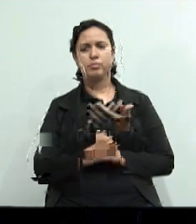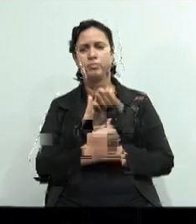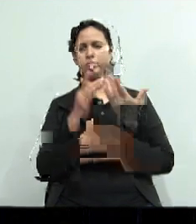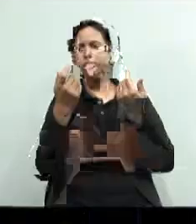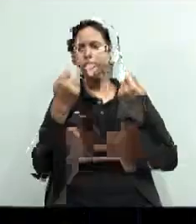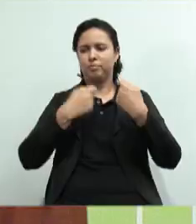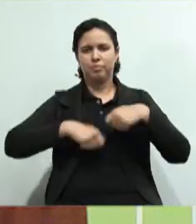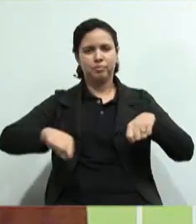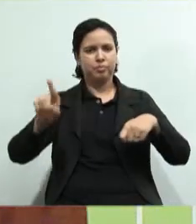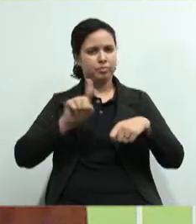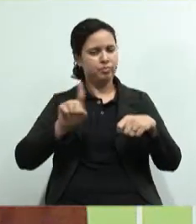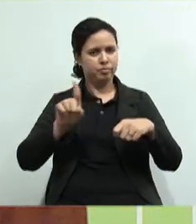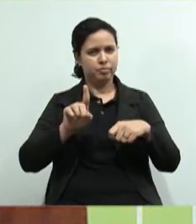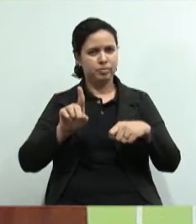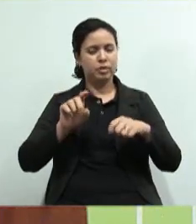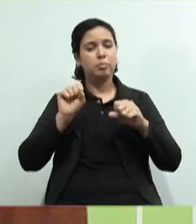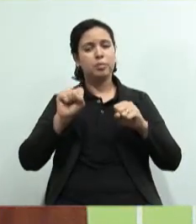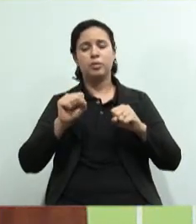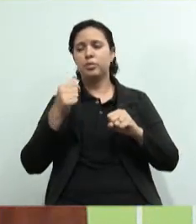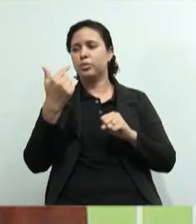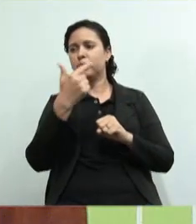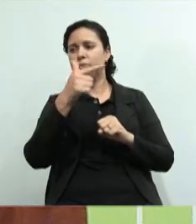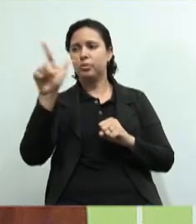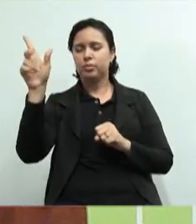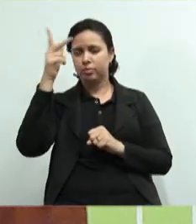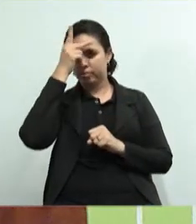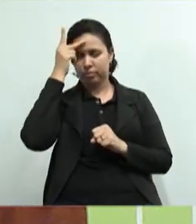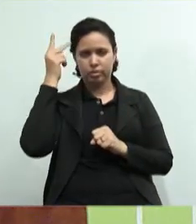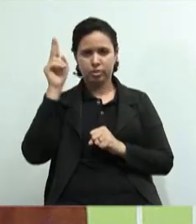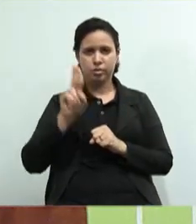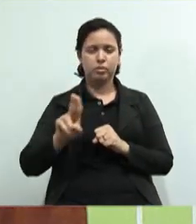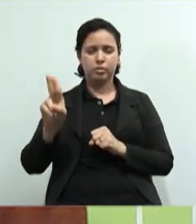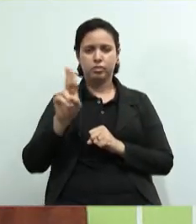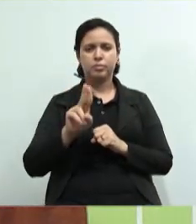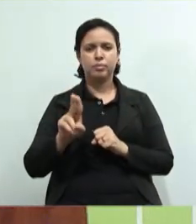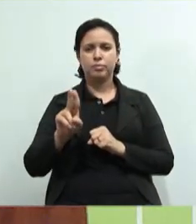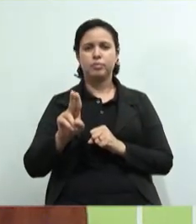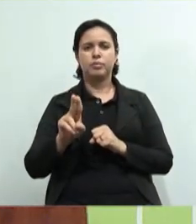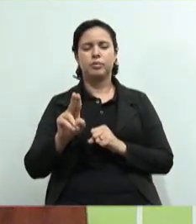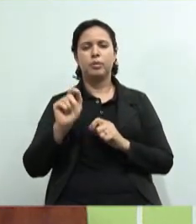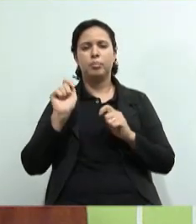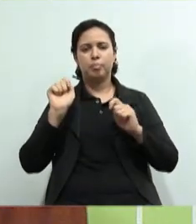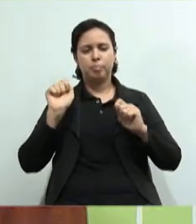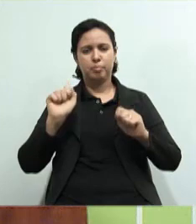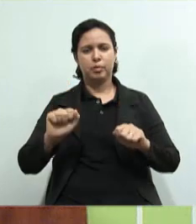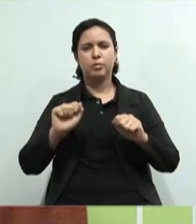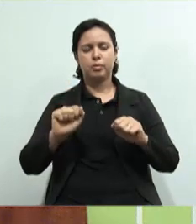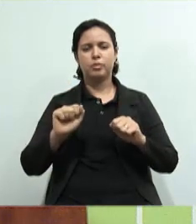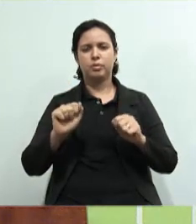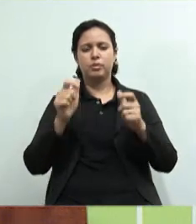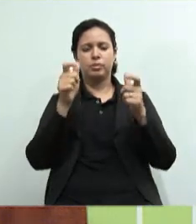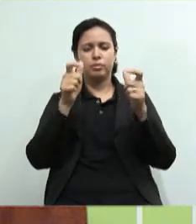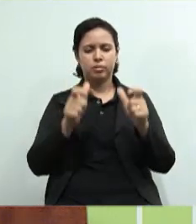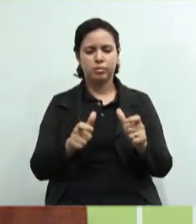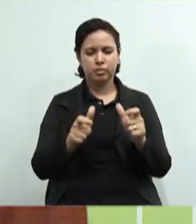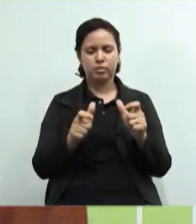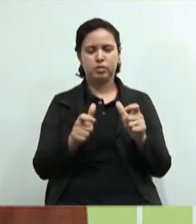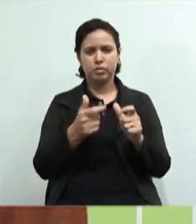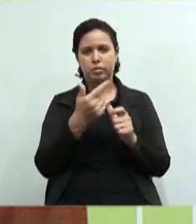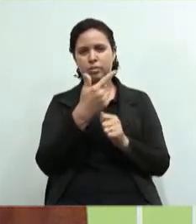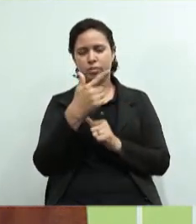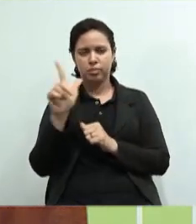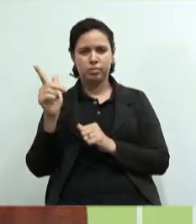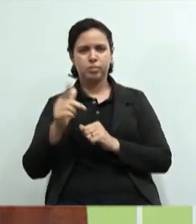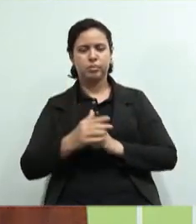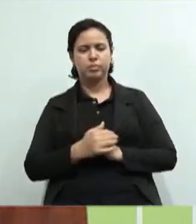Dizer que ele não vai ser útil para a cooperativa, mas ele poderia estar num outro local, aquele